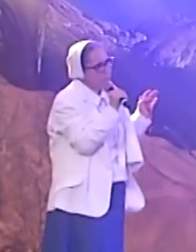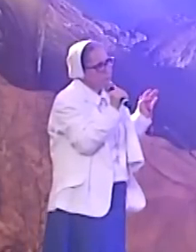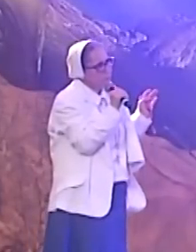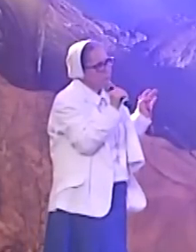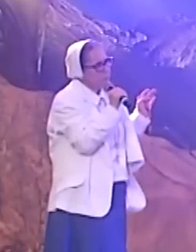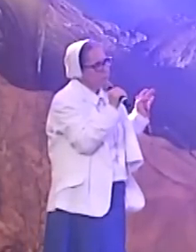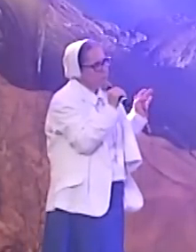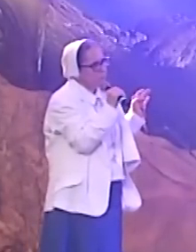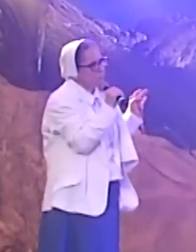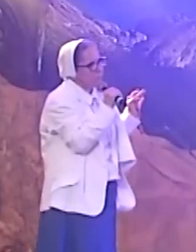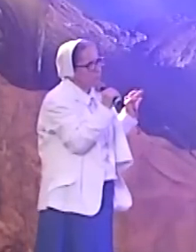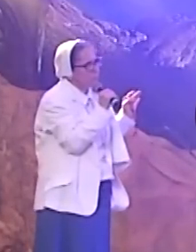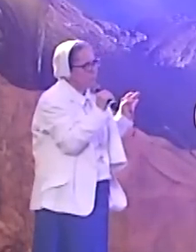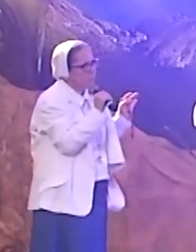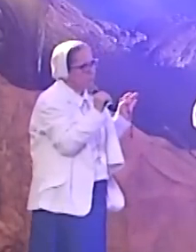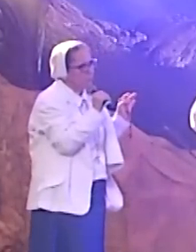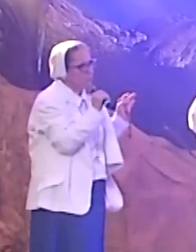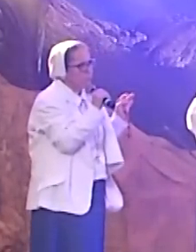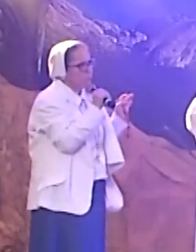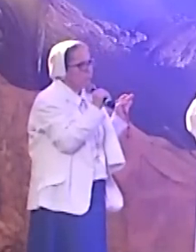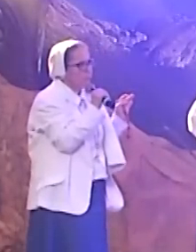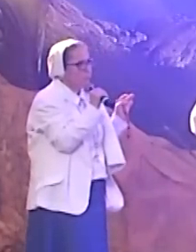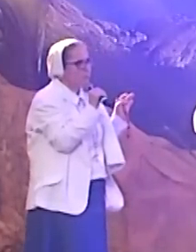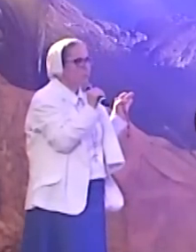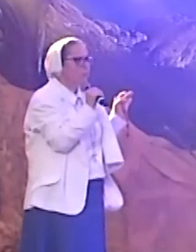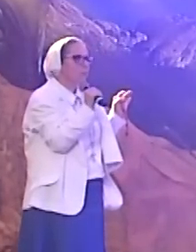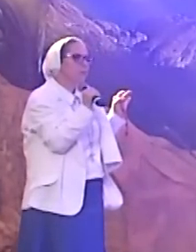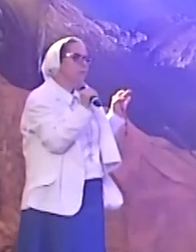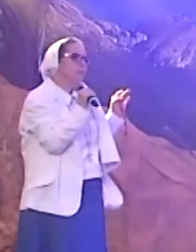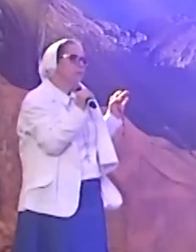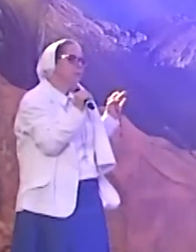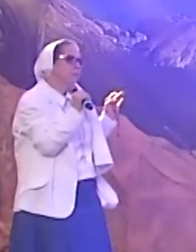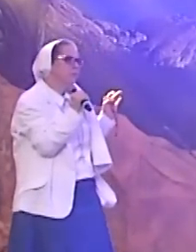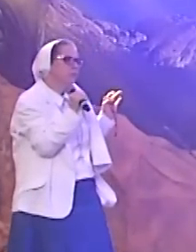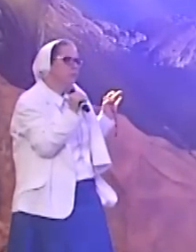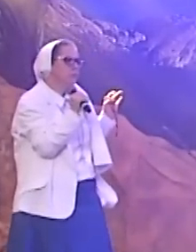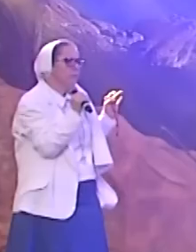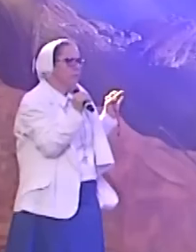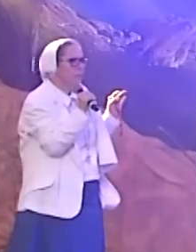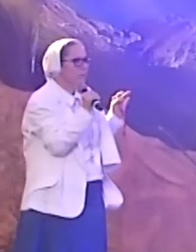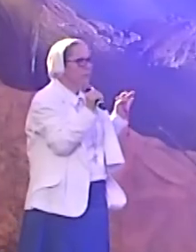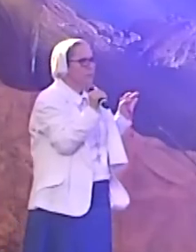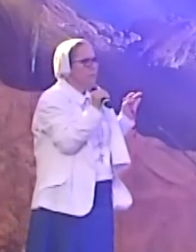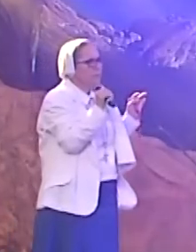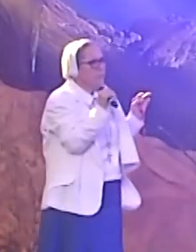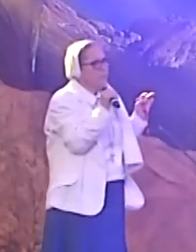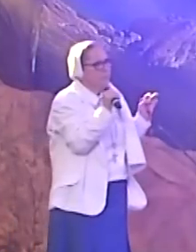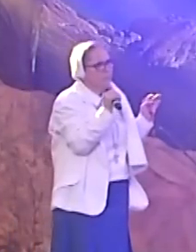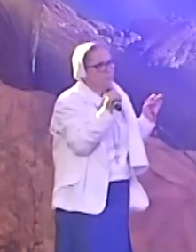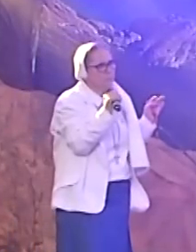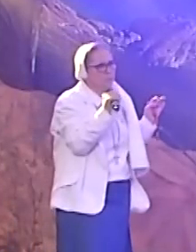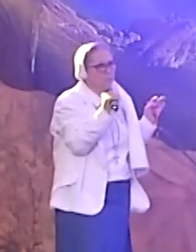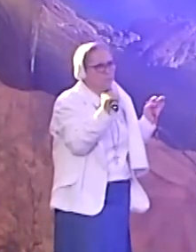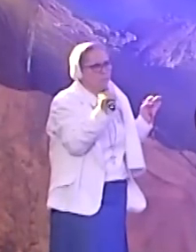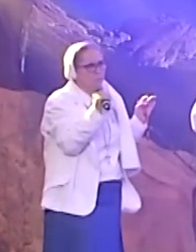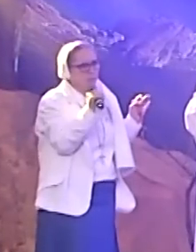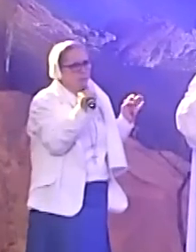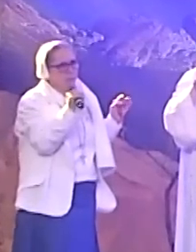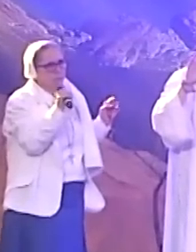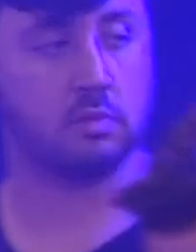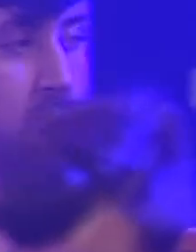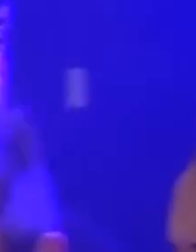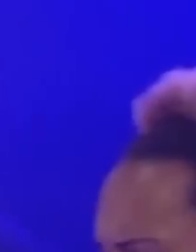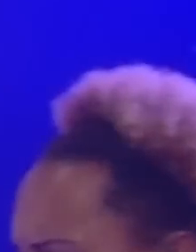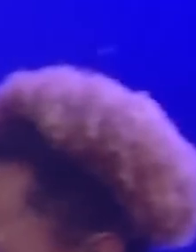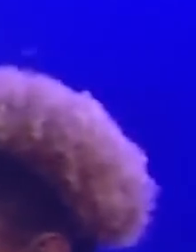arcanjo de Deus que vem nos ajudar, o arcanjo do Senhor que vem nos conduzir. Vocês vão pegando os objetos, vão pegando